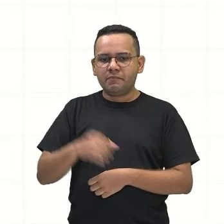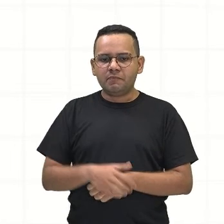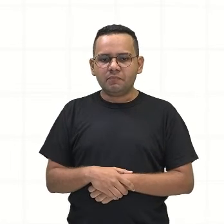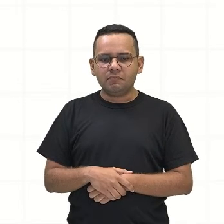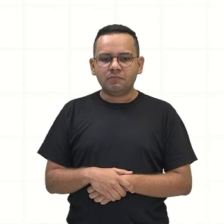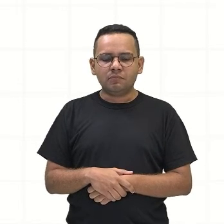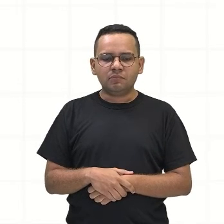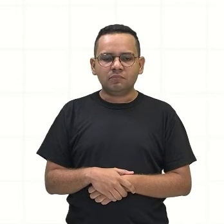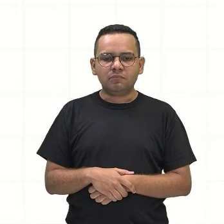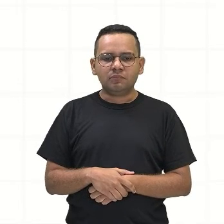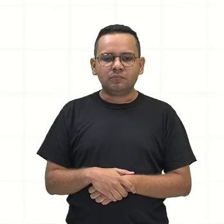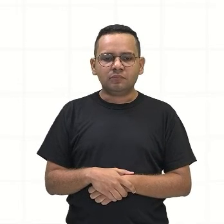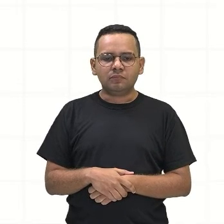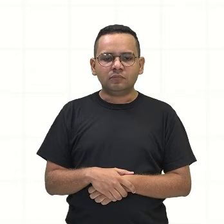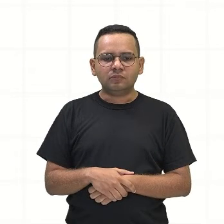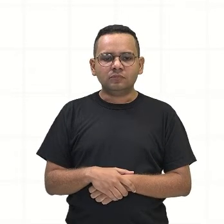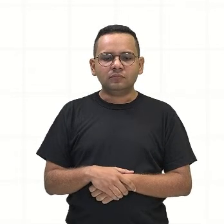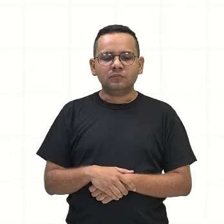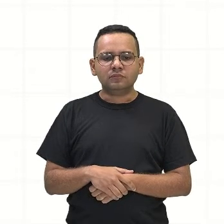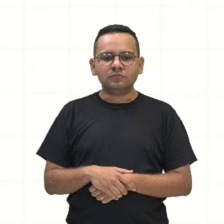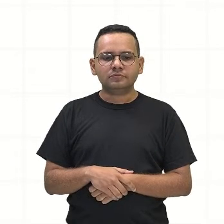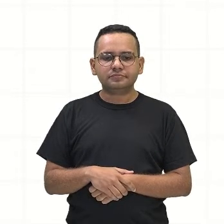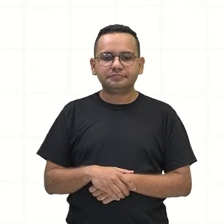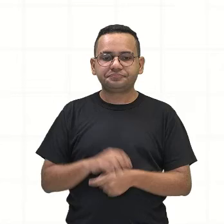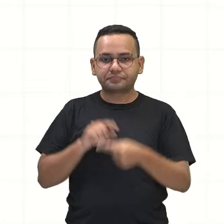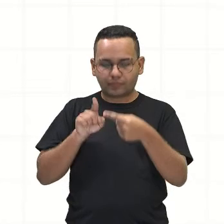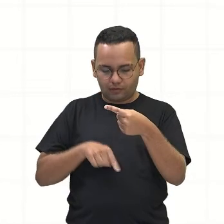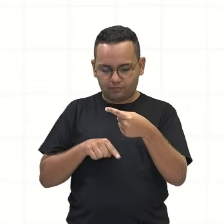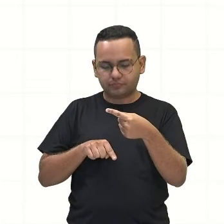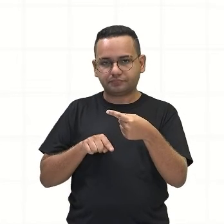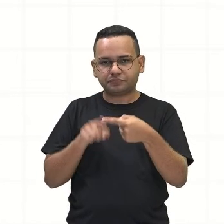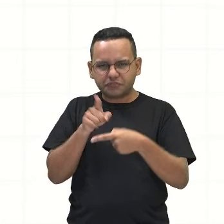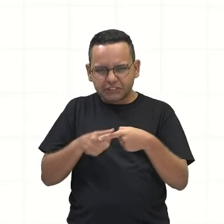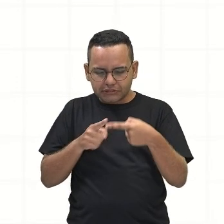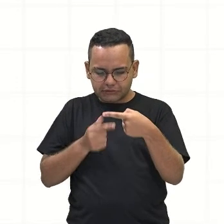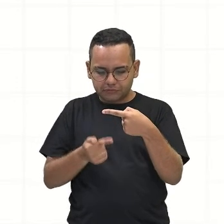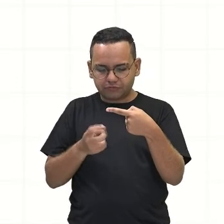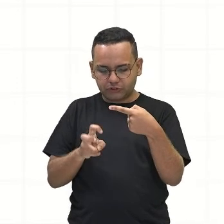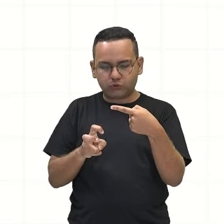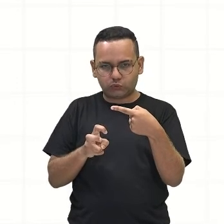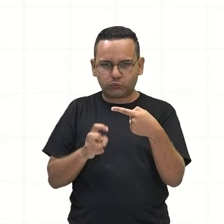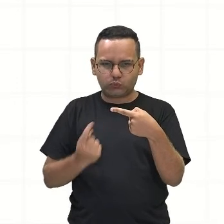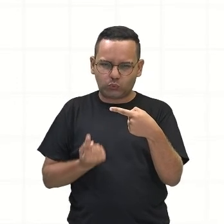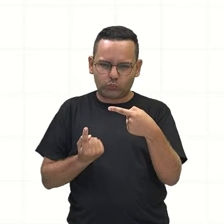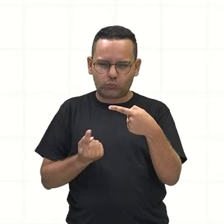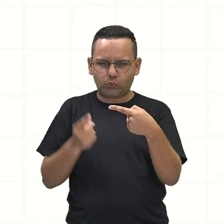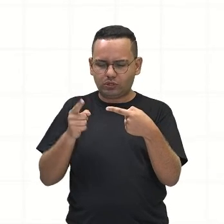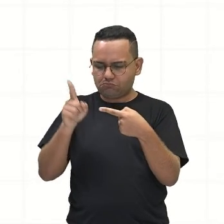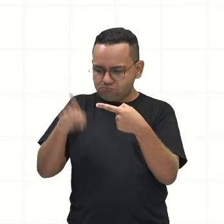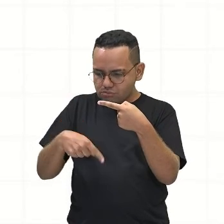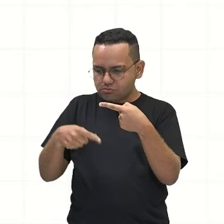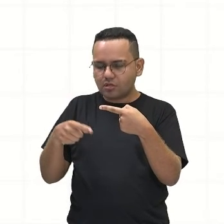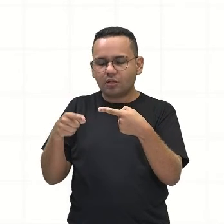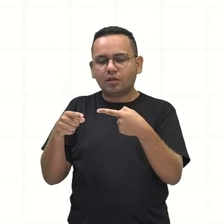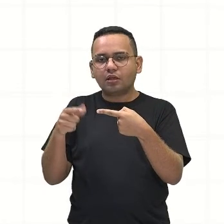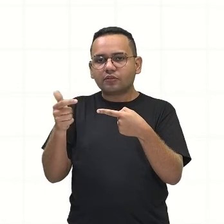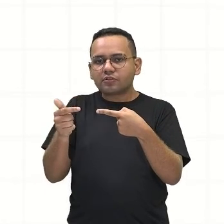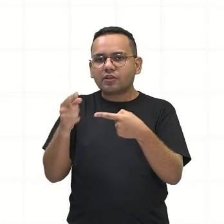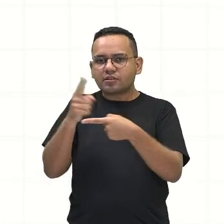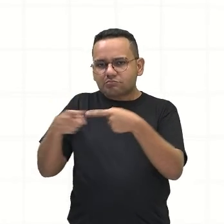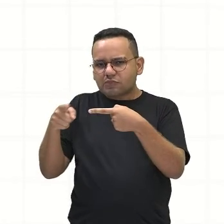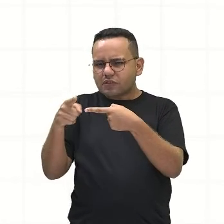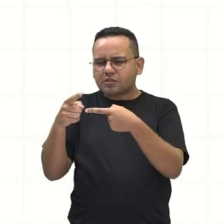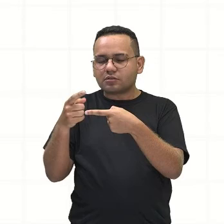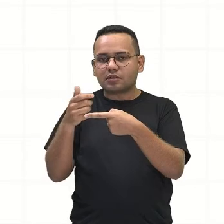dar, então, aqui dividir por 25, e aqui dá 4, que nós já vimos isso, agora 10 vezes